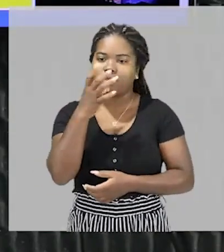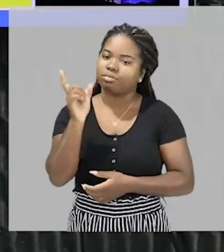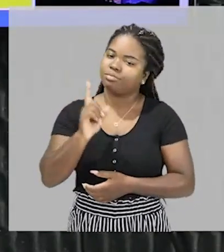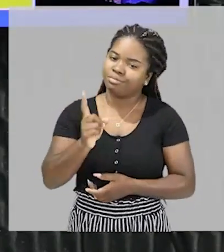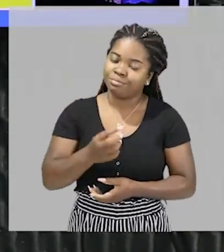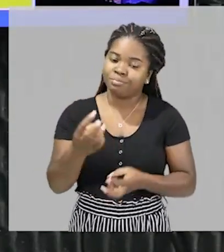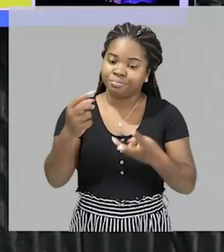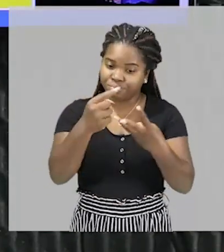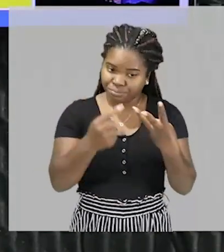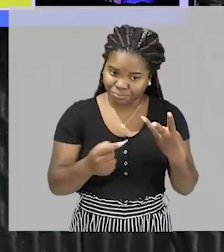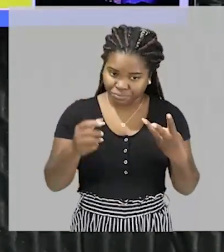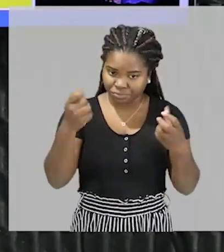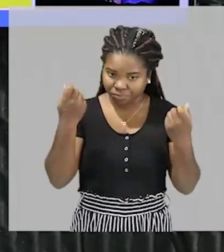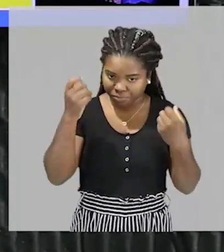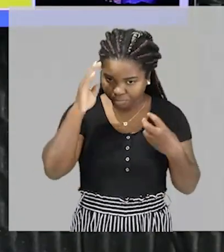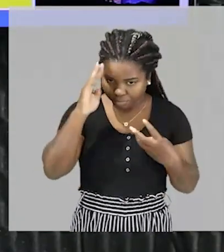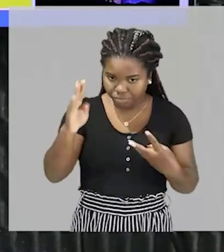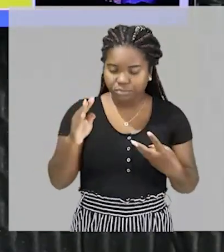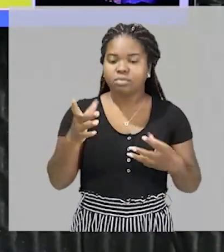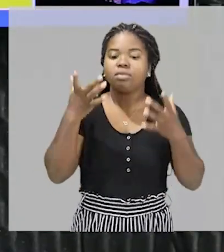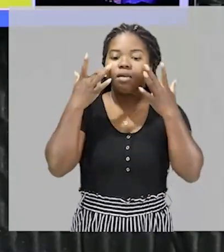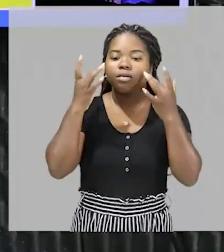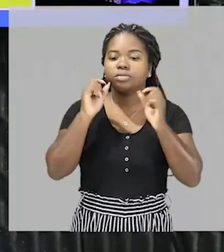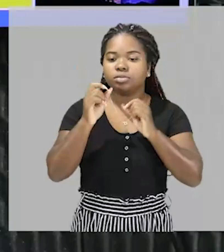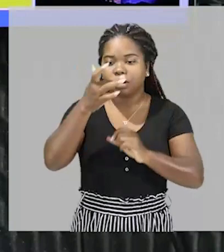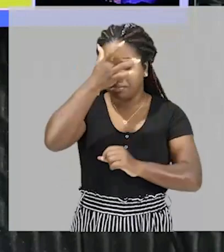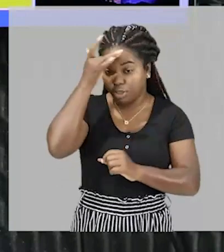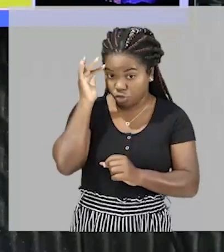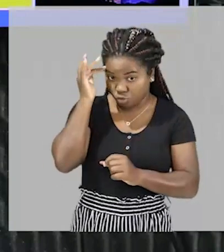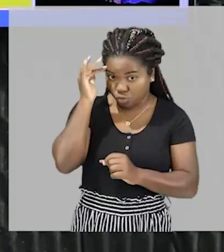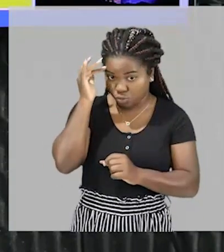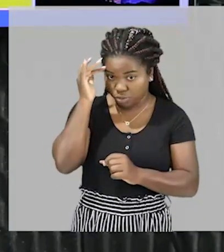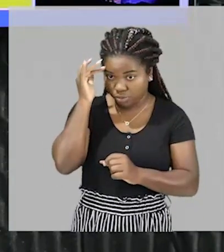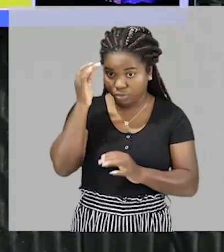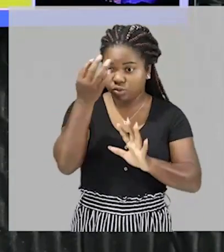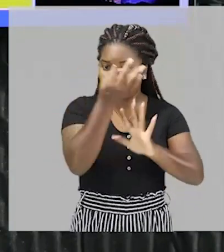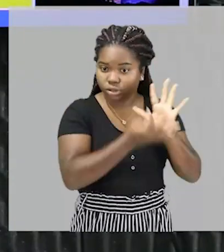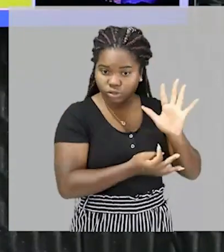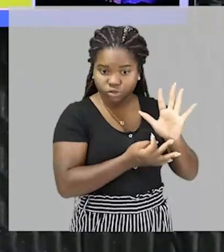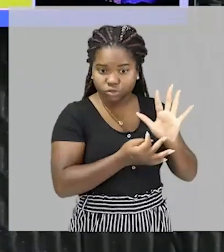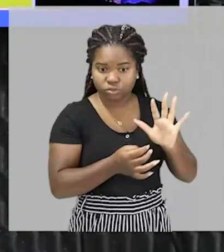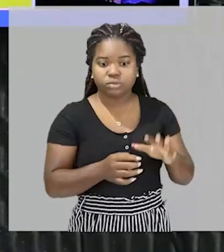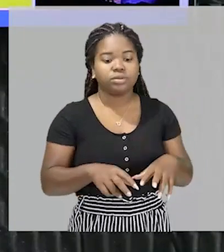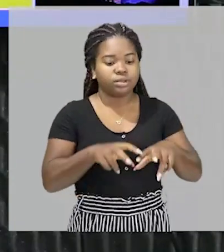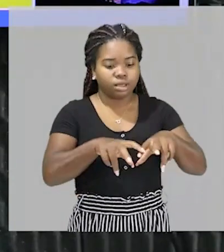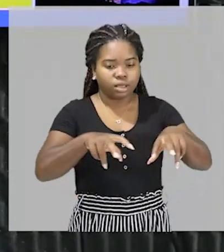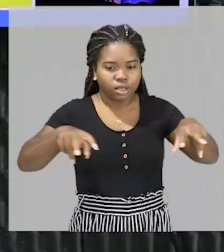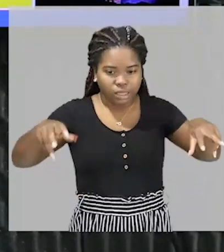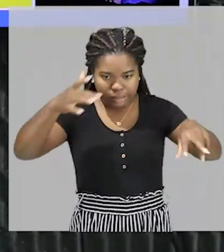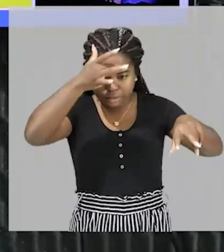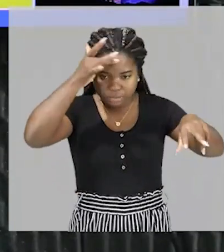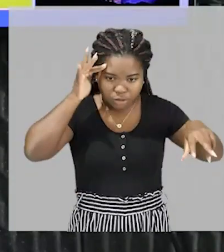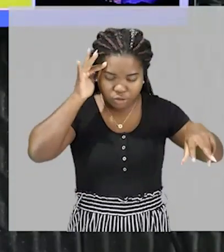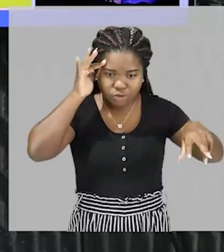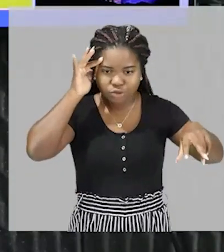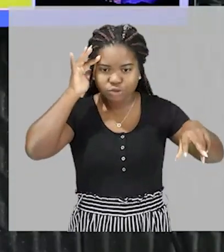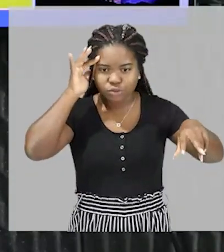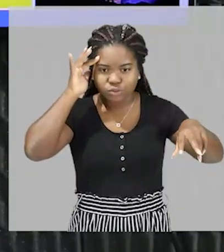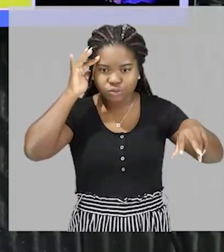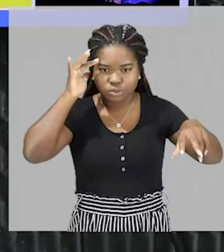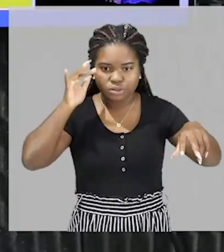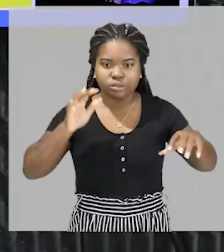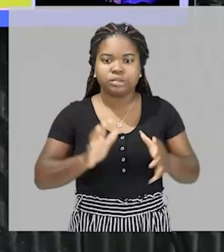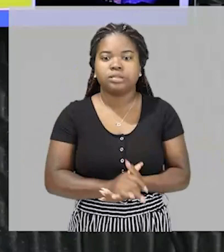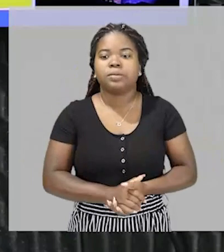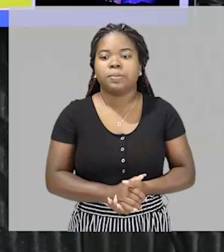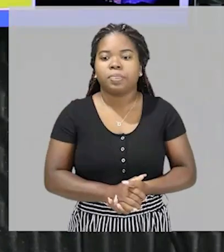elementos essenciais do teatro são o ator, o texto e o público. O ator é quem faz a ação.